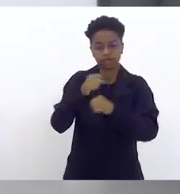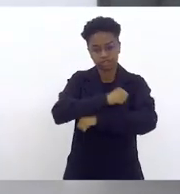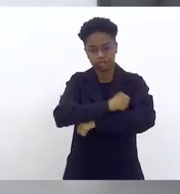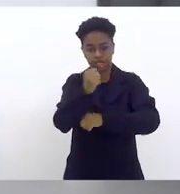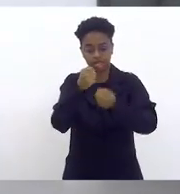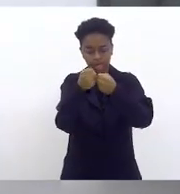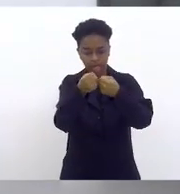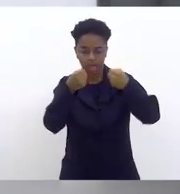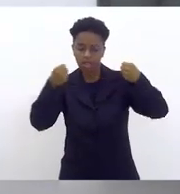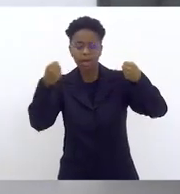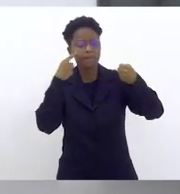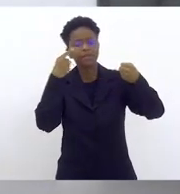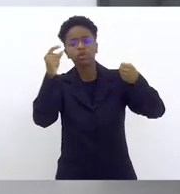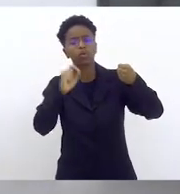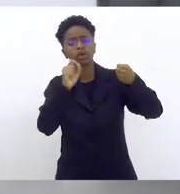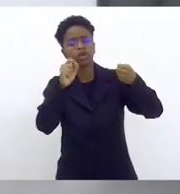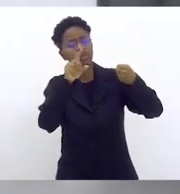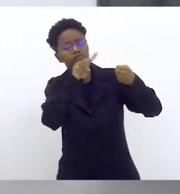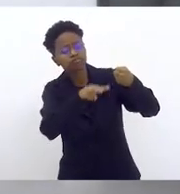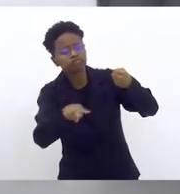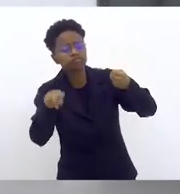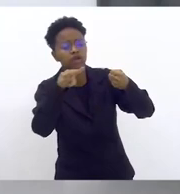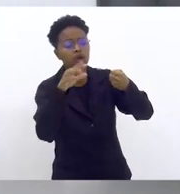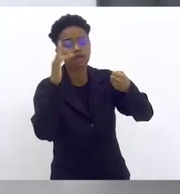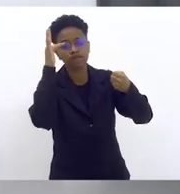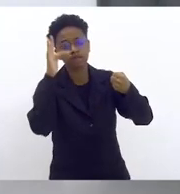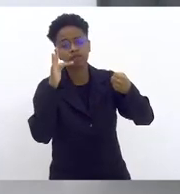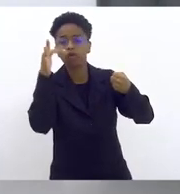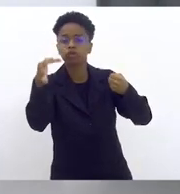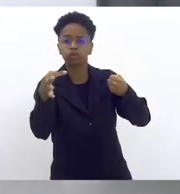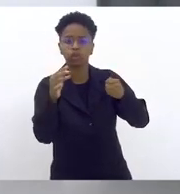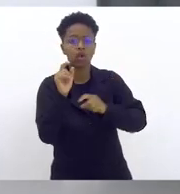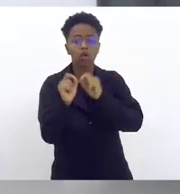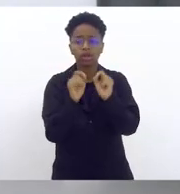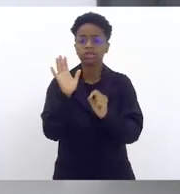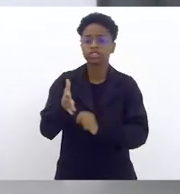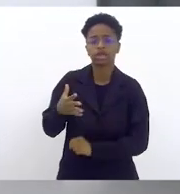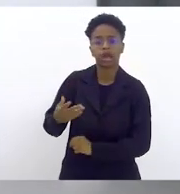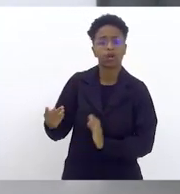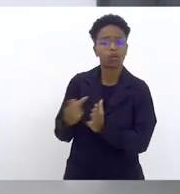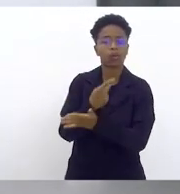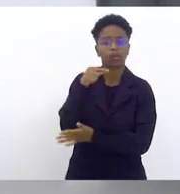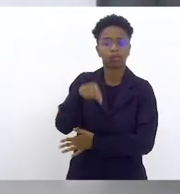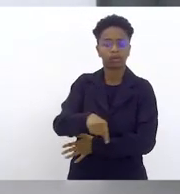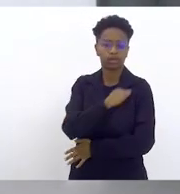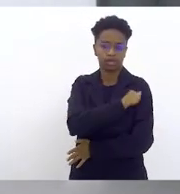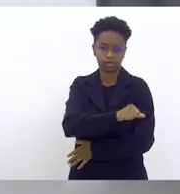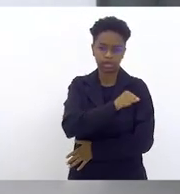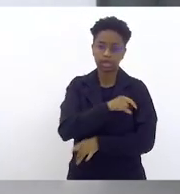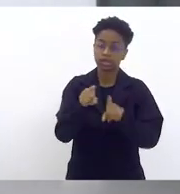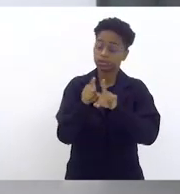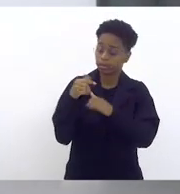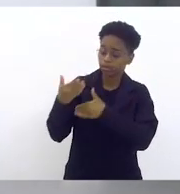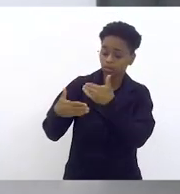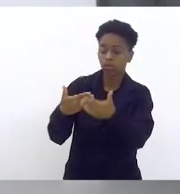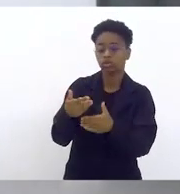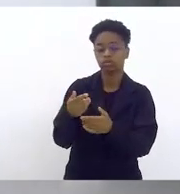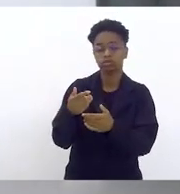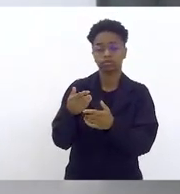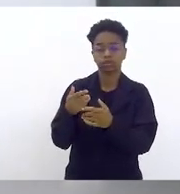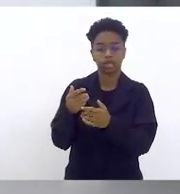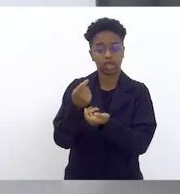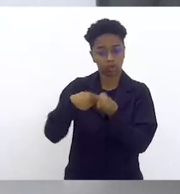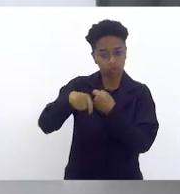aquilo que a gente pode conjugar com todas as iniciativas já existentes no nosso estado na produção de um desenvolvimento econômico social